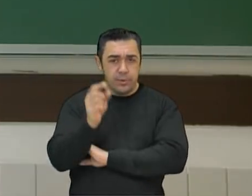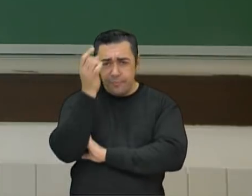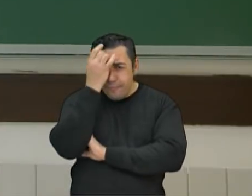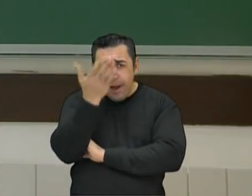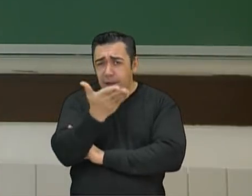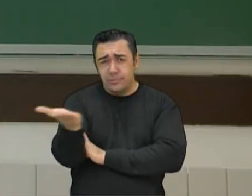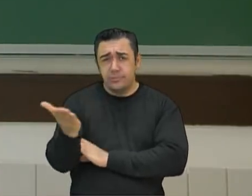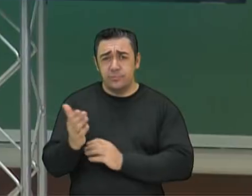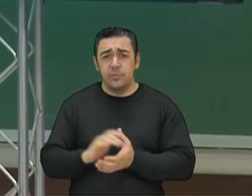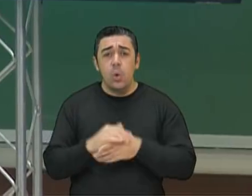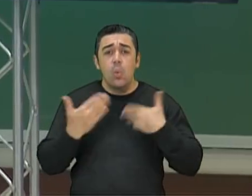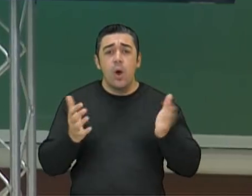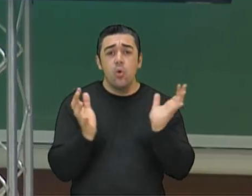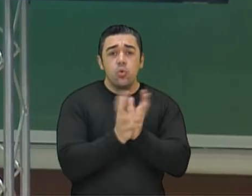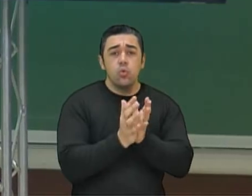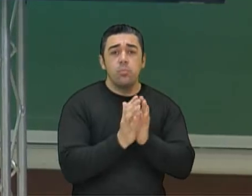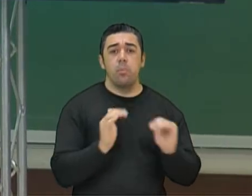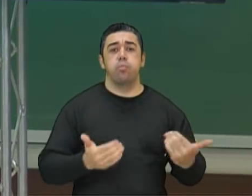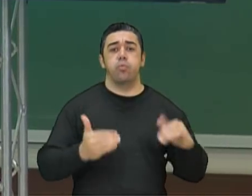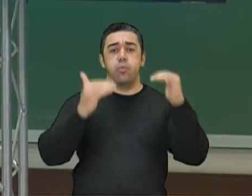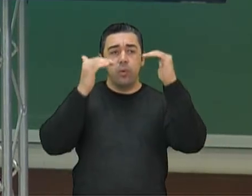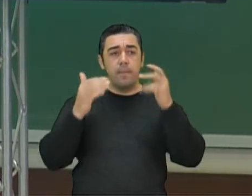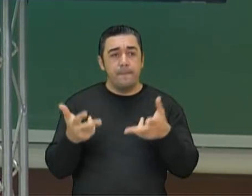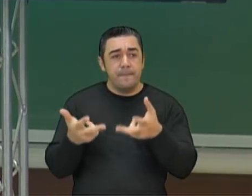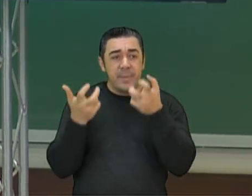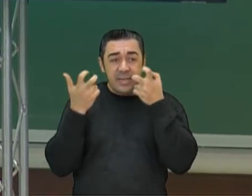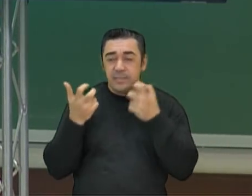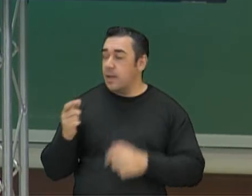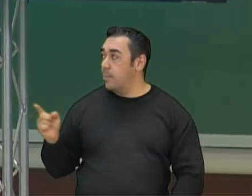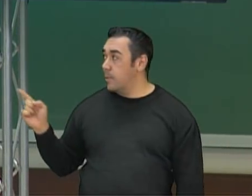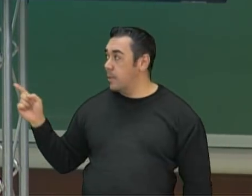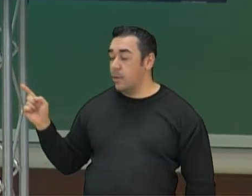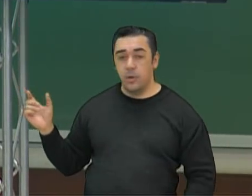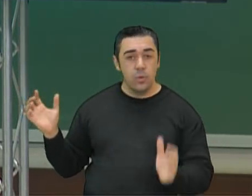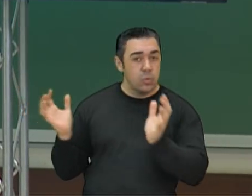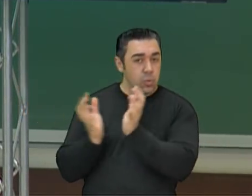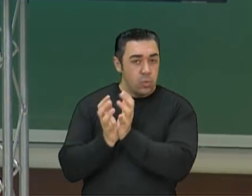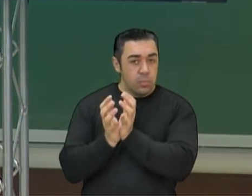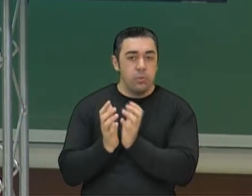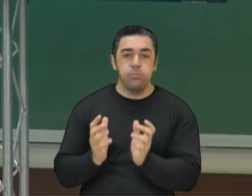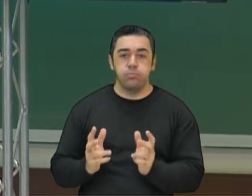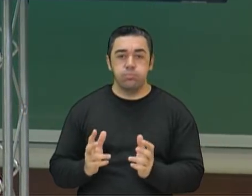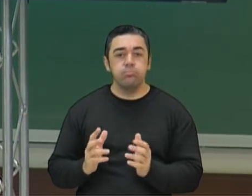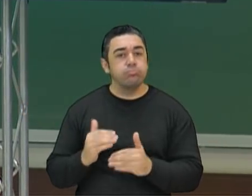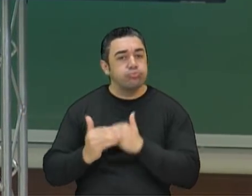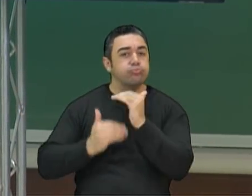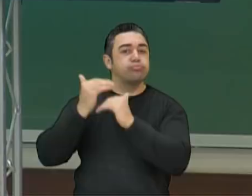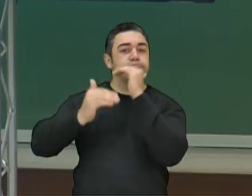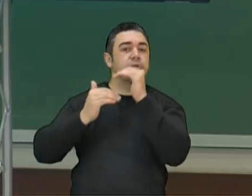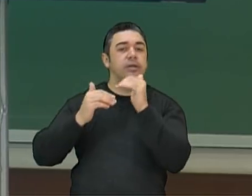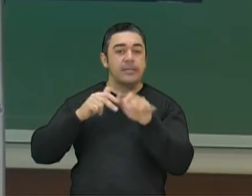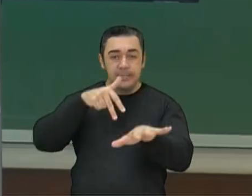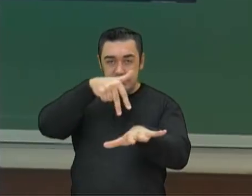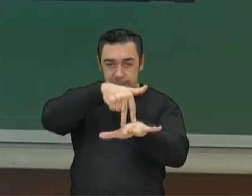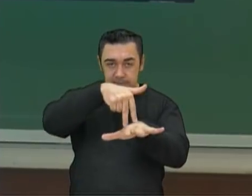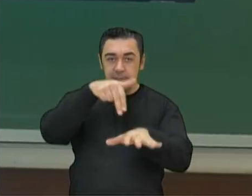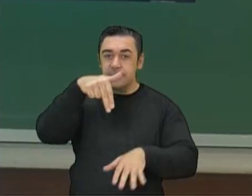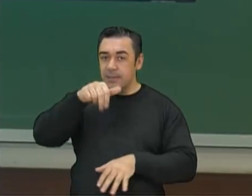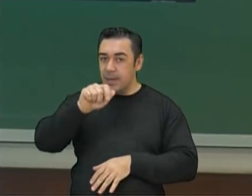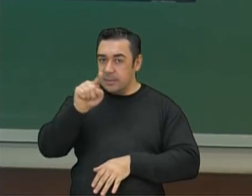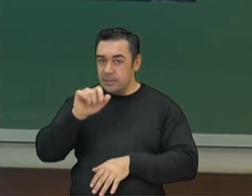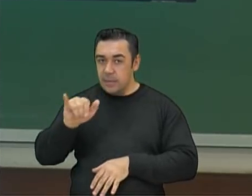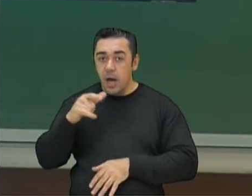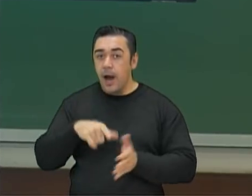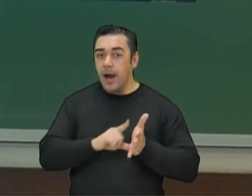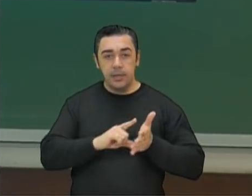fácil. Qual o grupo mais cresceu? Repare o grupo dos nazistas. Eles não existiam em 1919, lembra